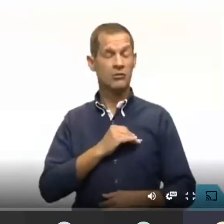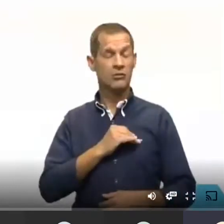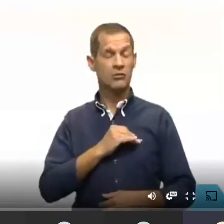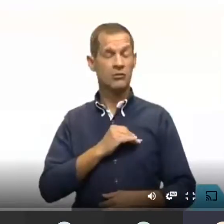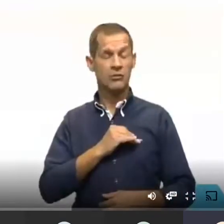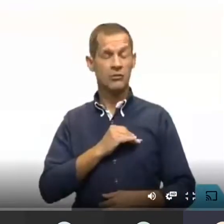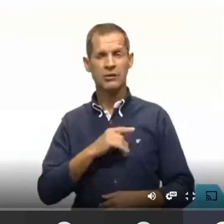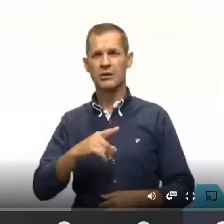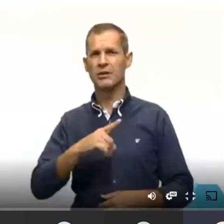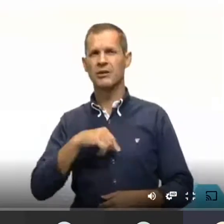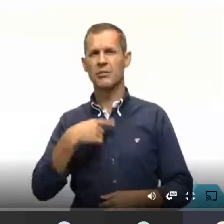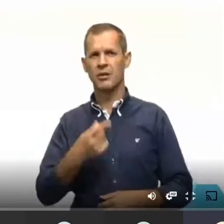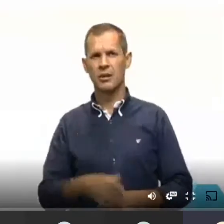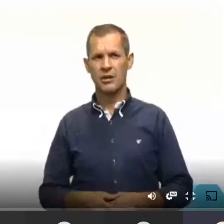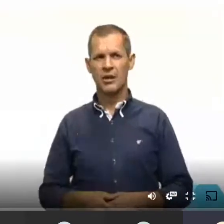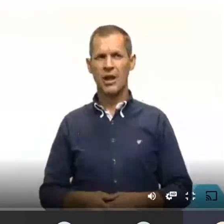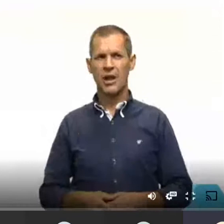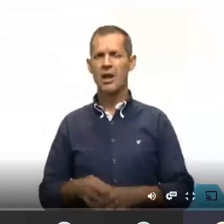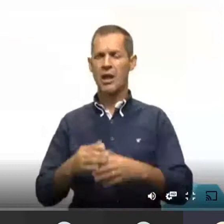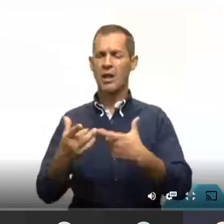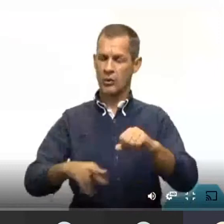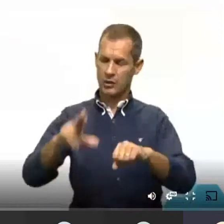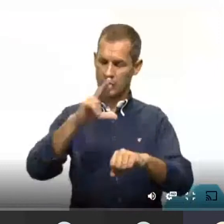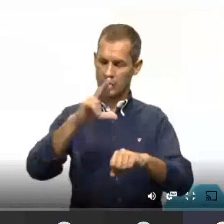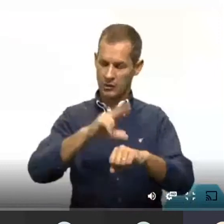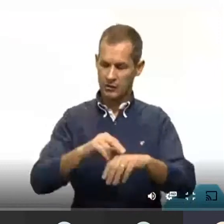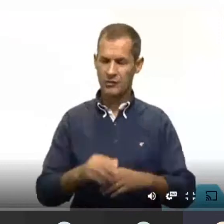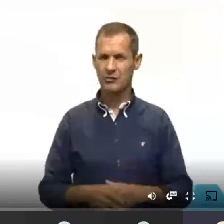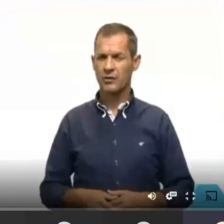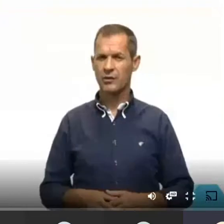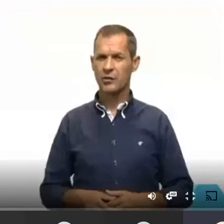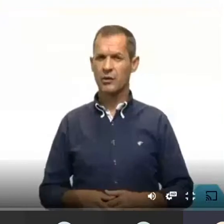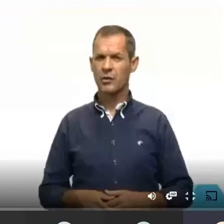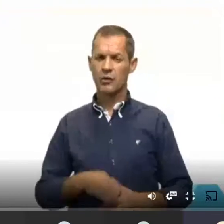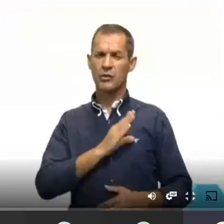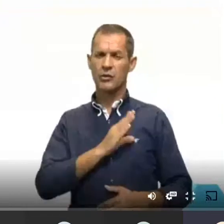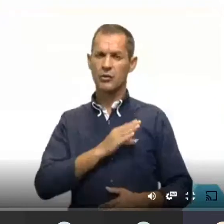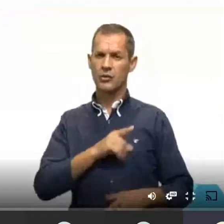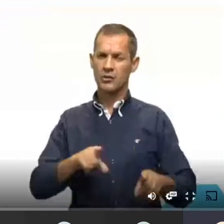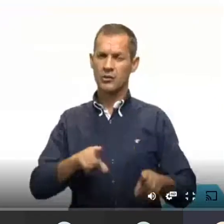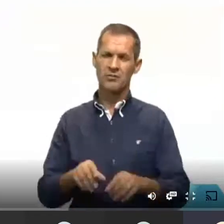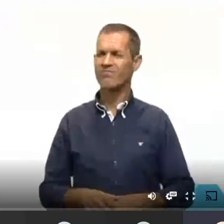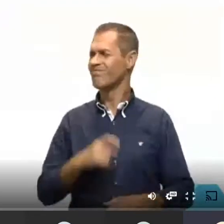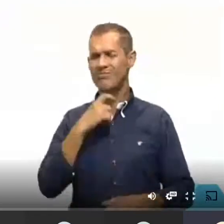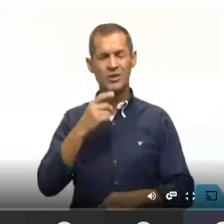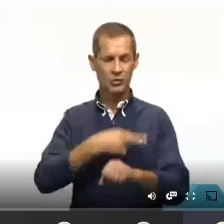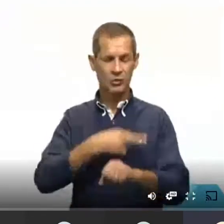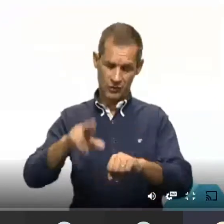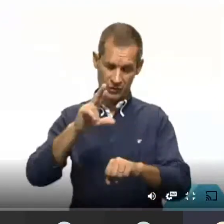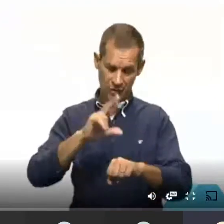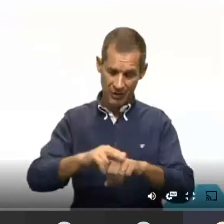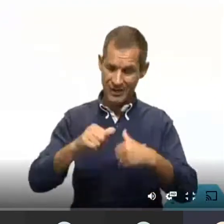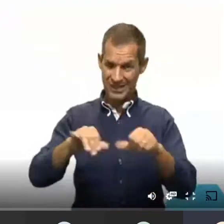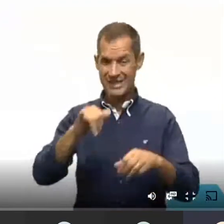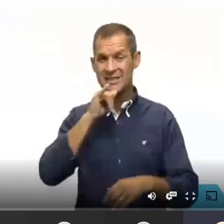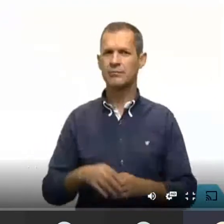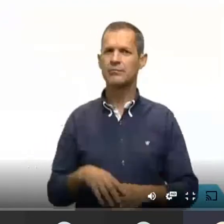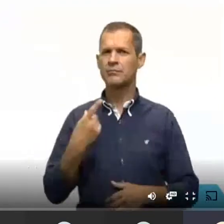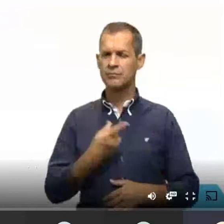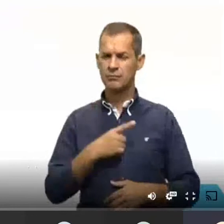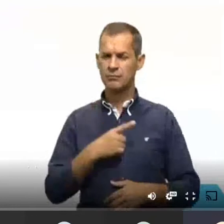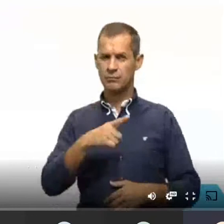nós teremos áreas reversíveis do miocárdio e áreas irreversíveis. Nesse